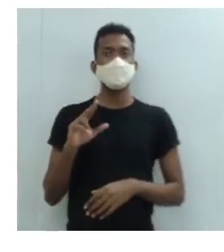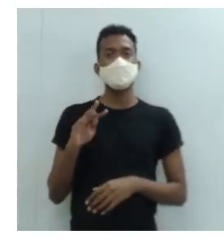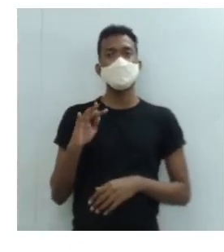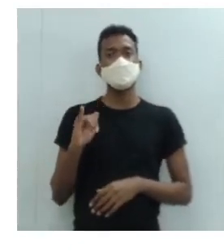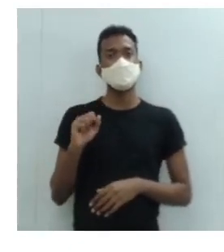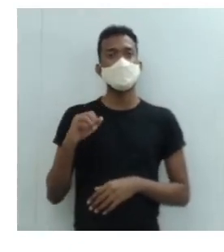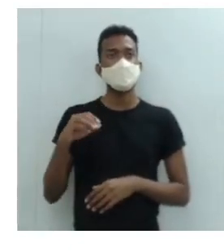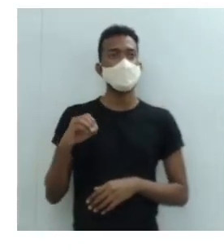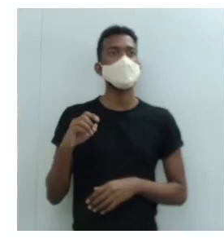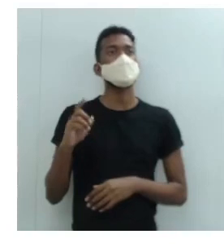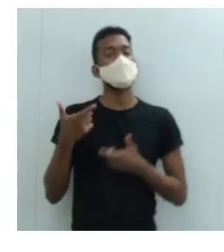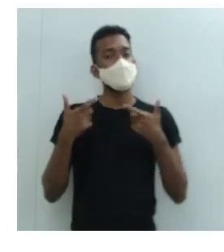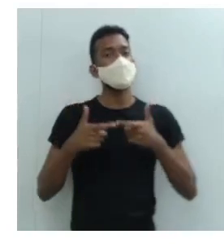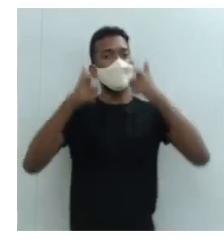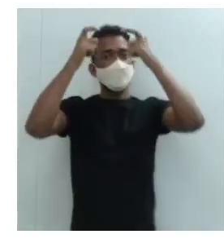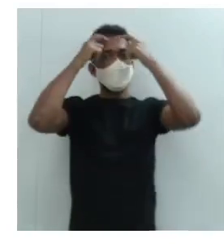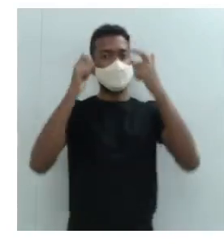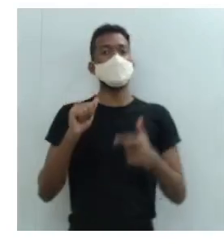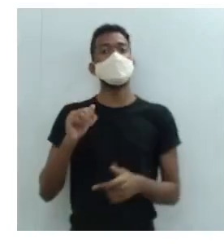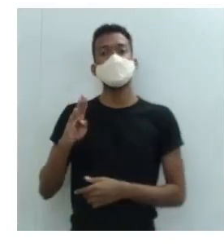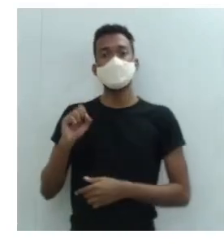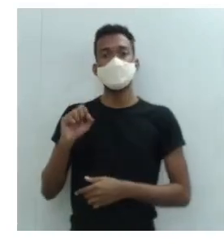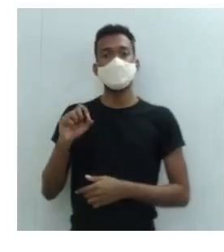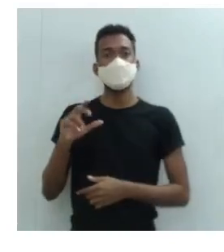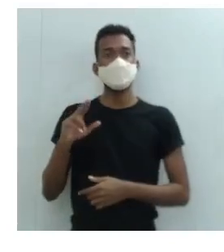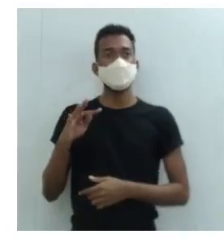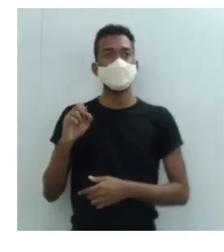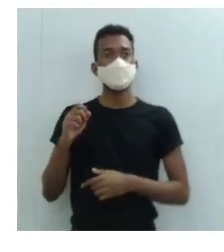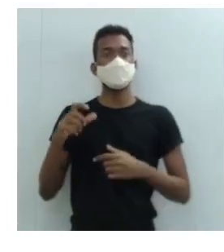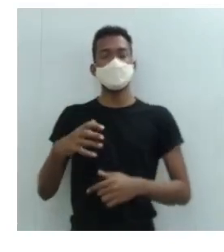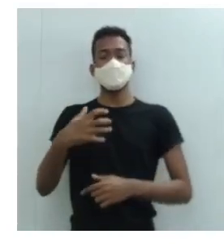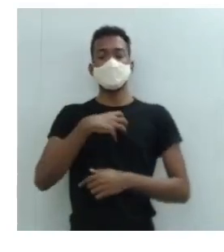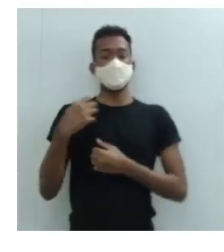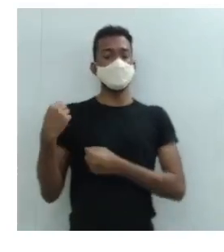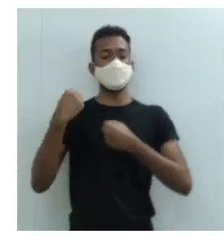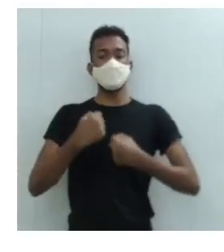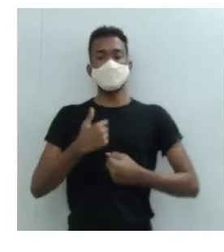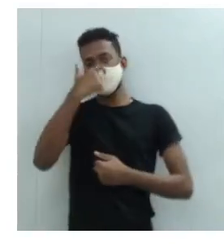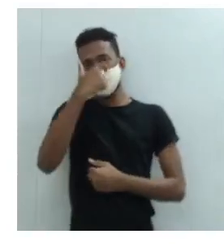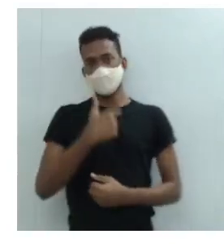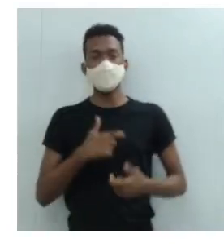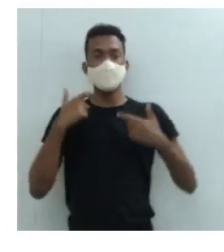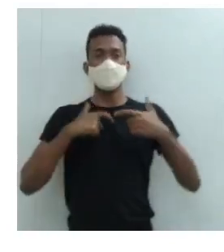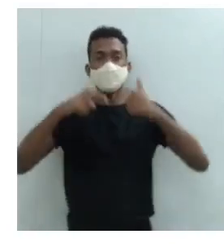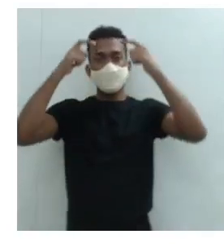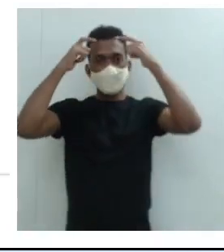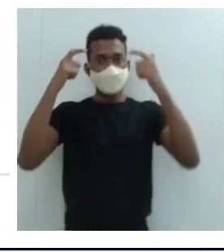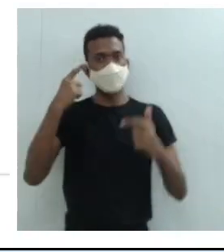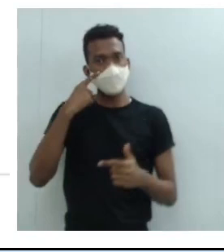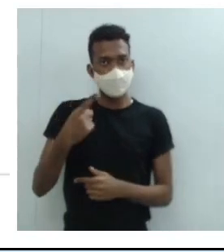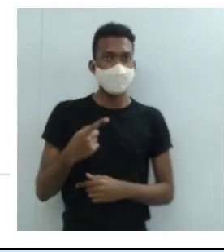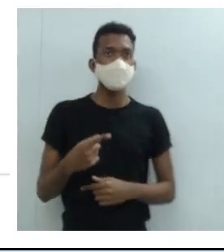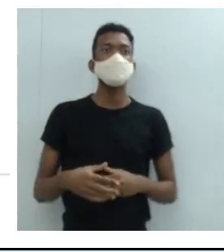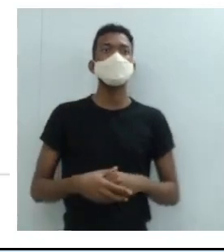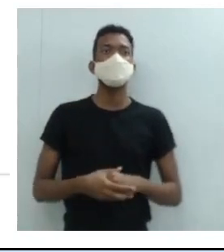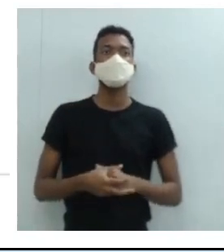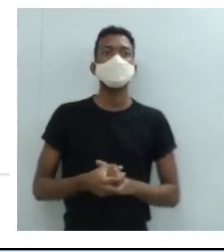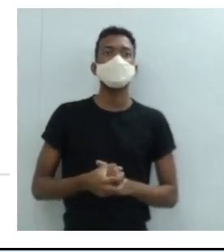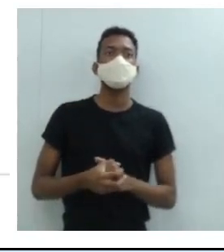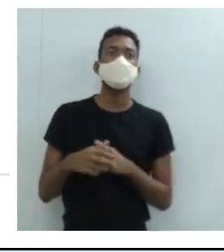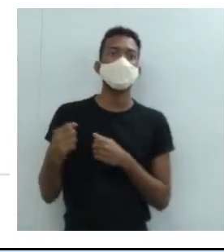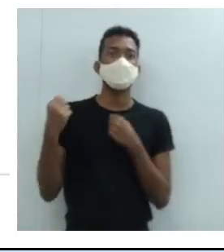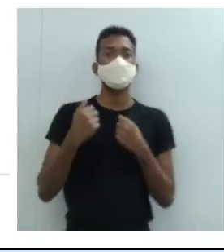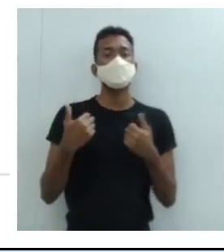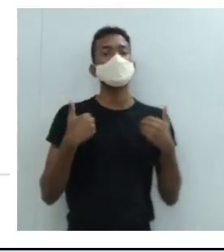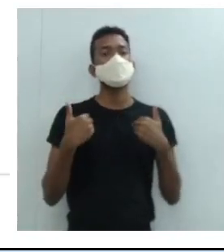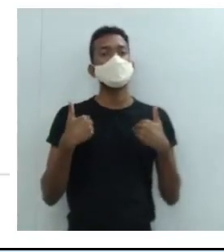rei absolutista, o poder sou eu. Olha, vejam só, turminha, o poder sou eu, o